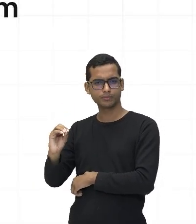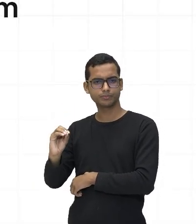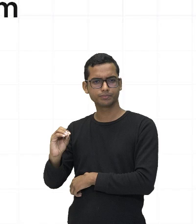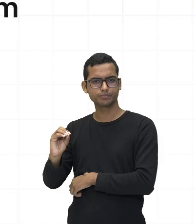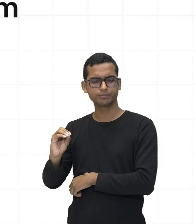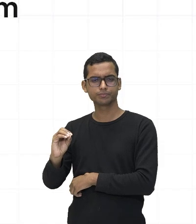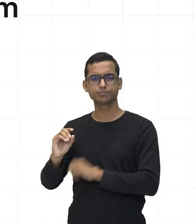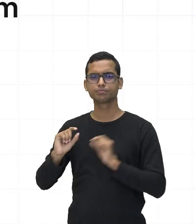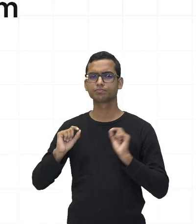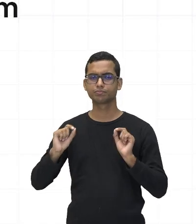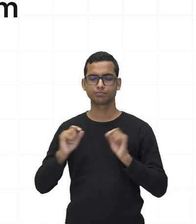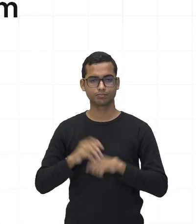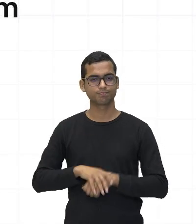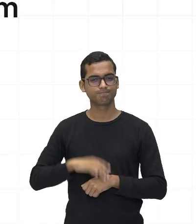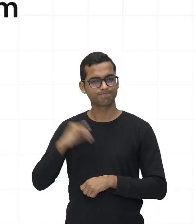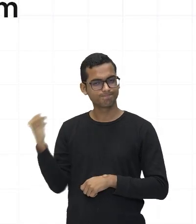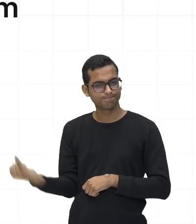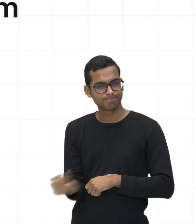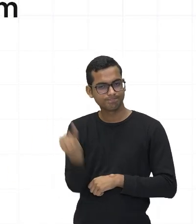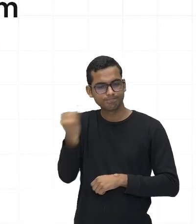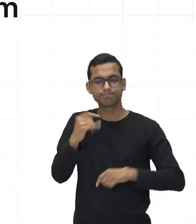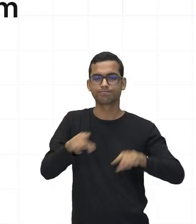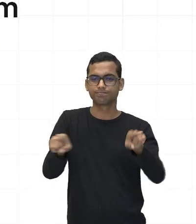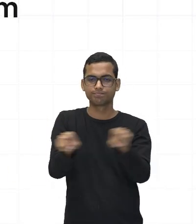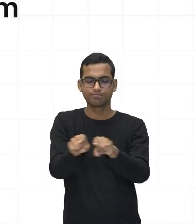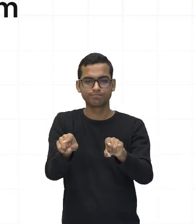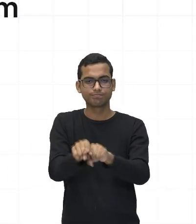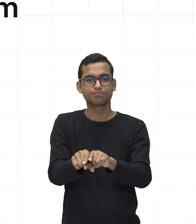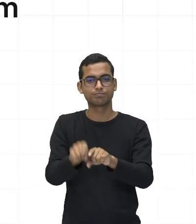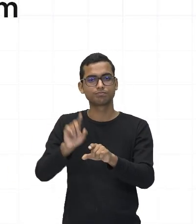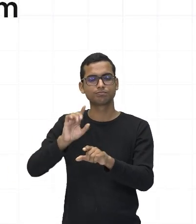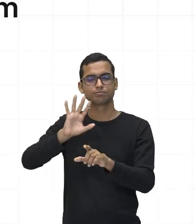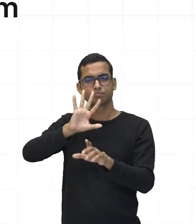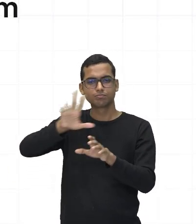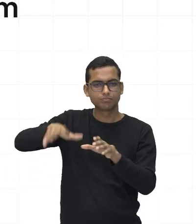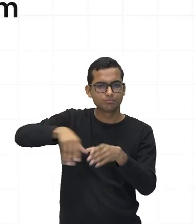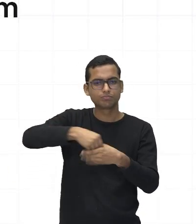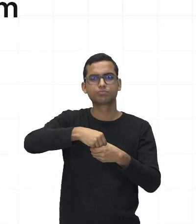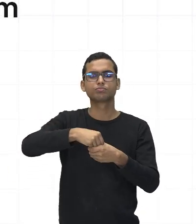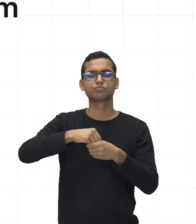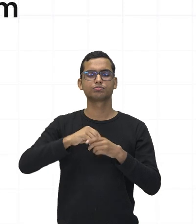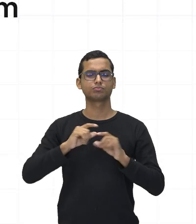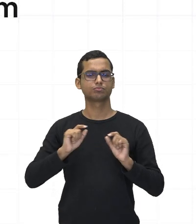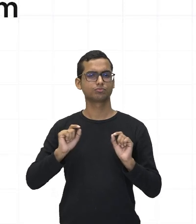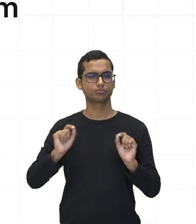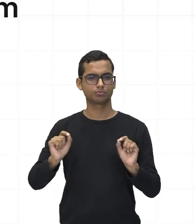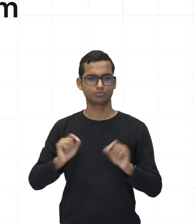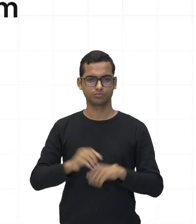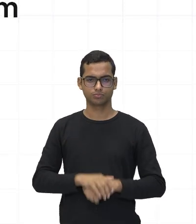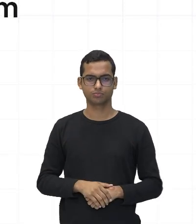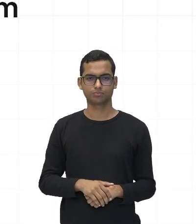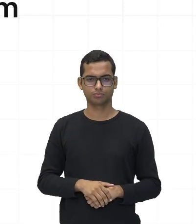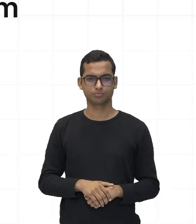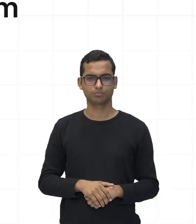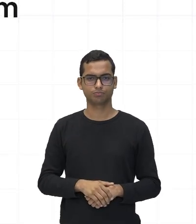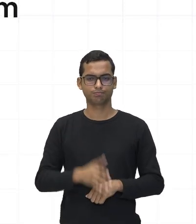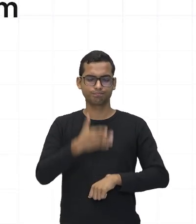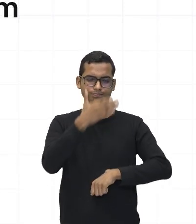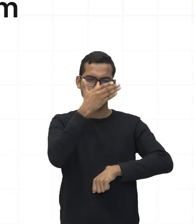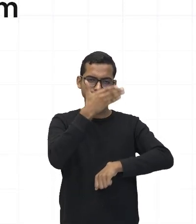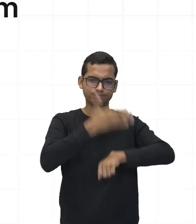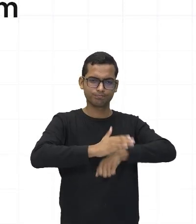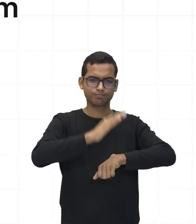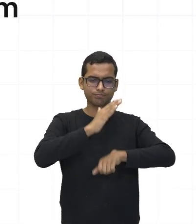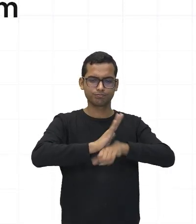ele é um elemento importante, ele é um elemento que constitui, dos elementos que constitui toda a prática